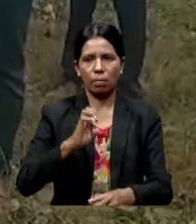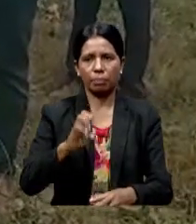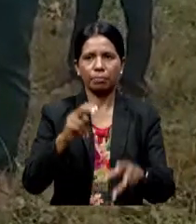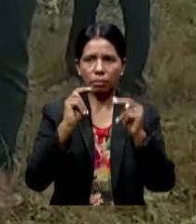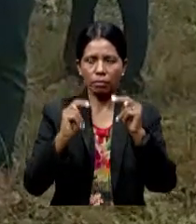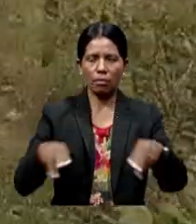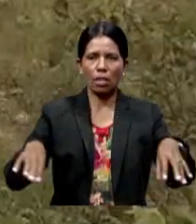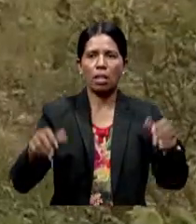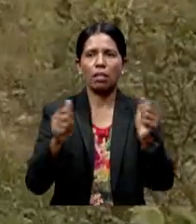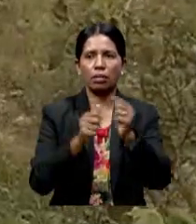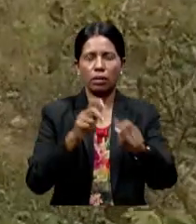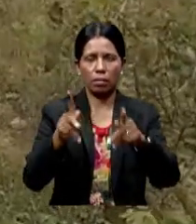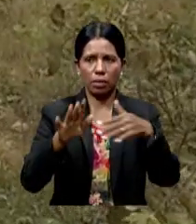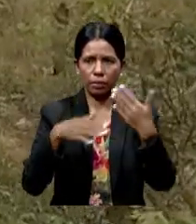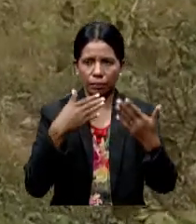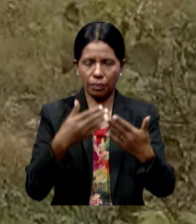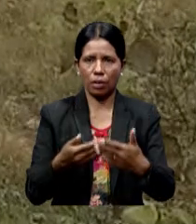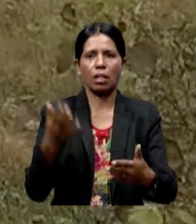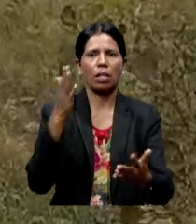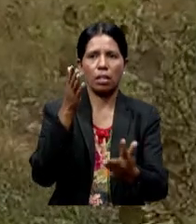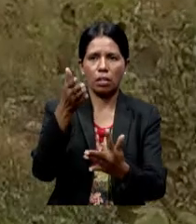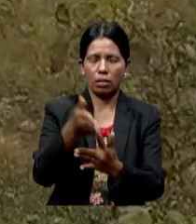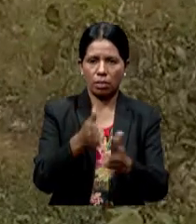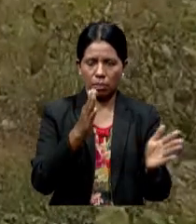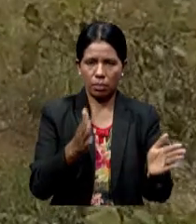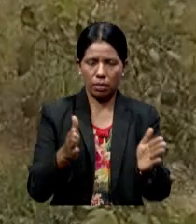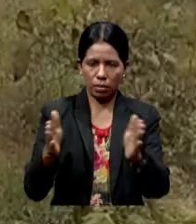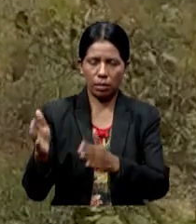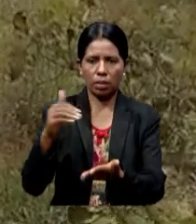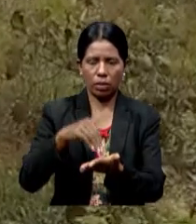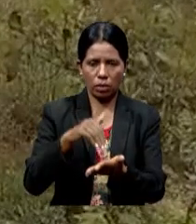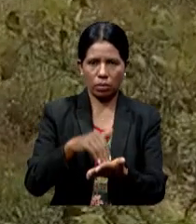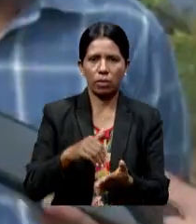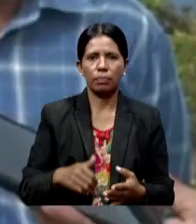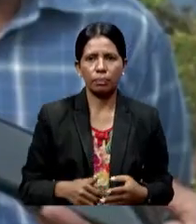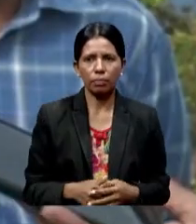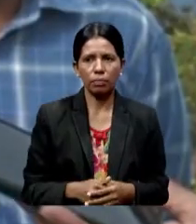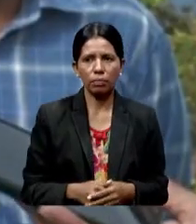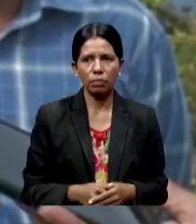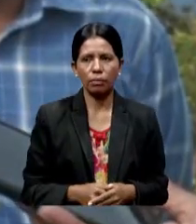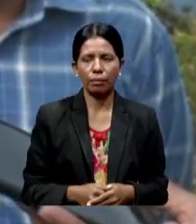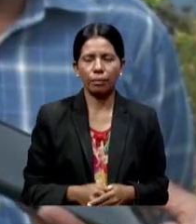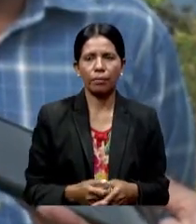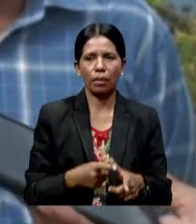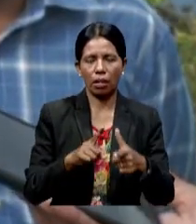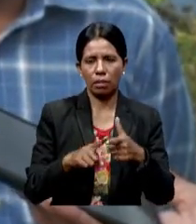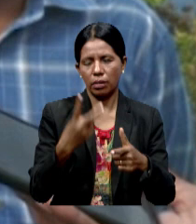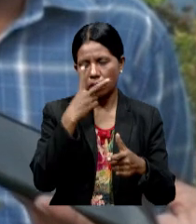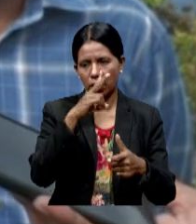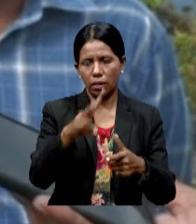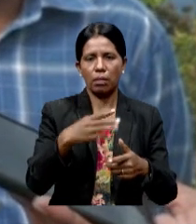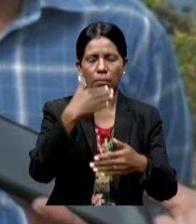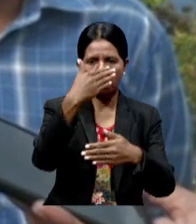precisa kooperasaun komunidade nian antes tama ba prosesu estudu viabilidade. Tori poisi da rete e da ne planu ba